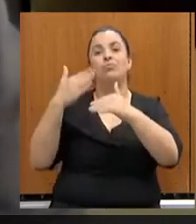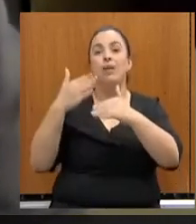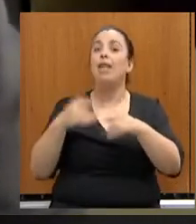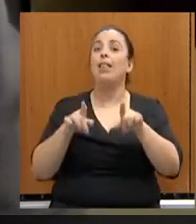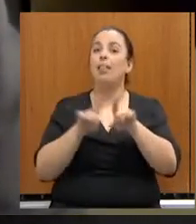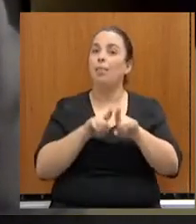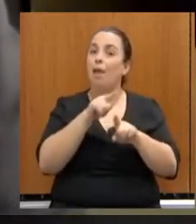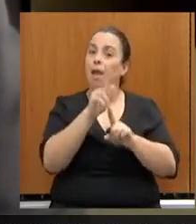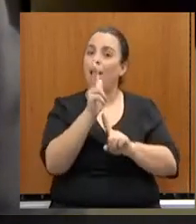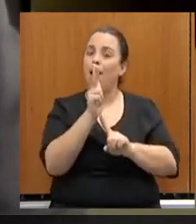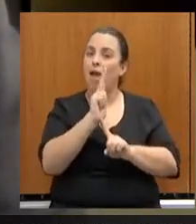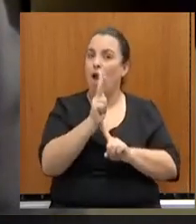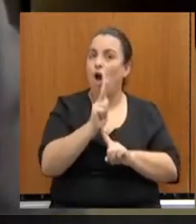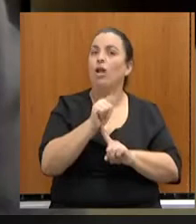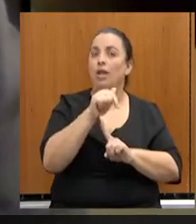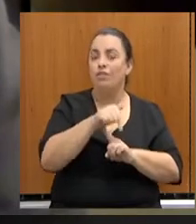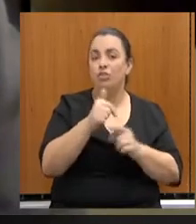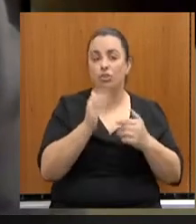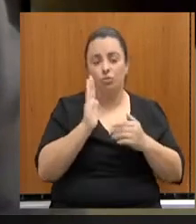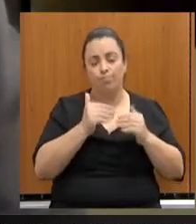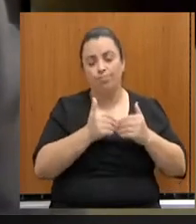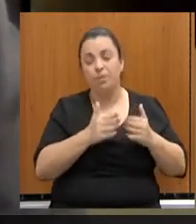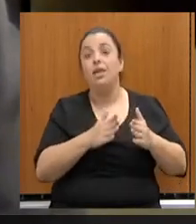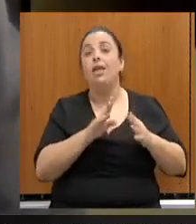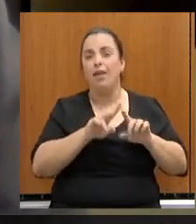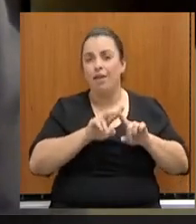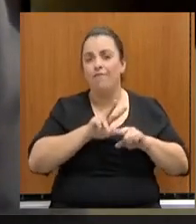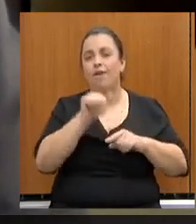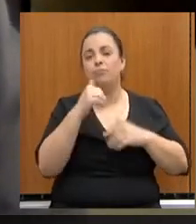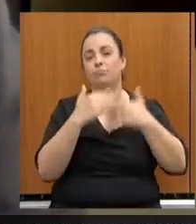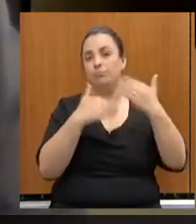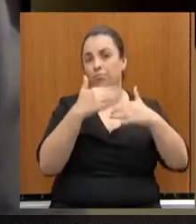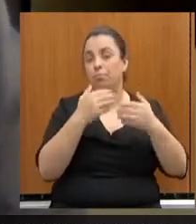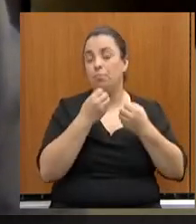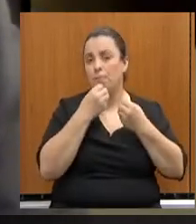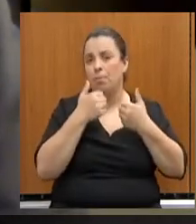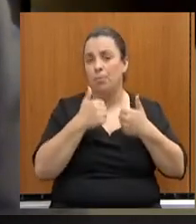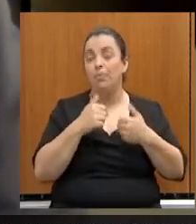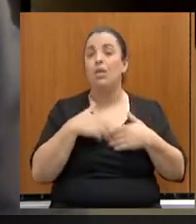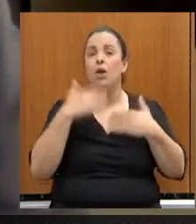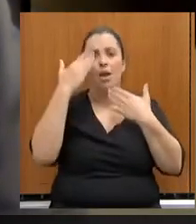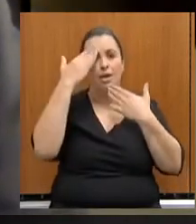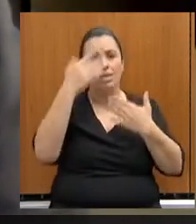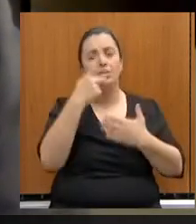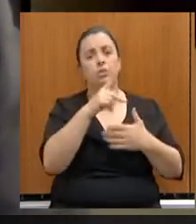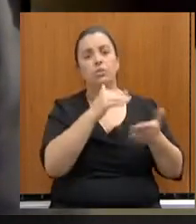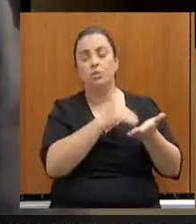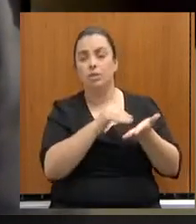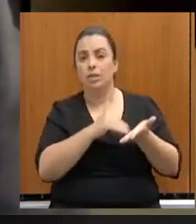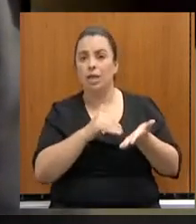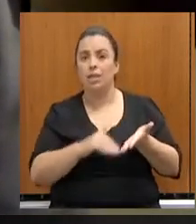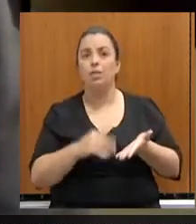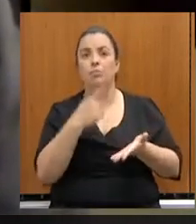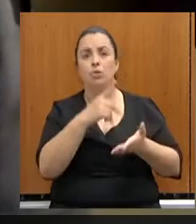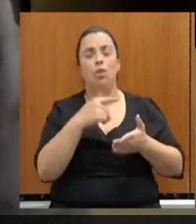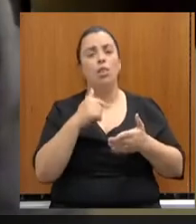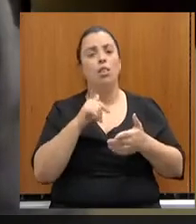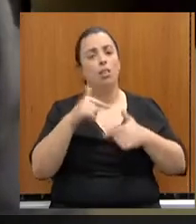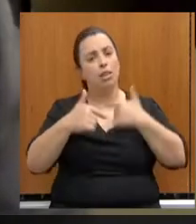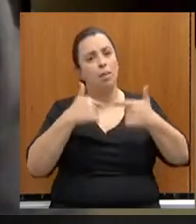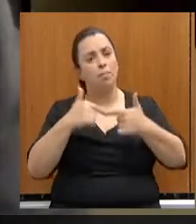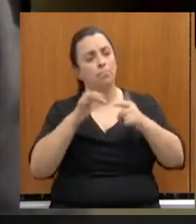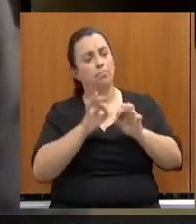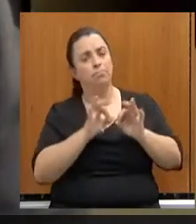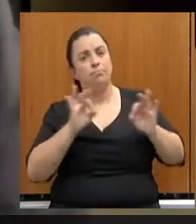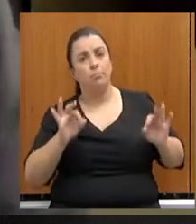é vai vir para ficar então quero agradecer Essa secretaria por esta diferenciação e